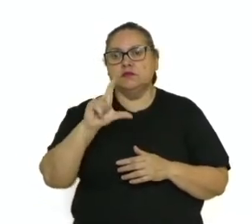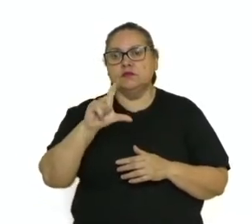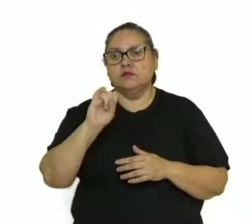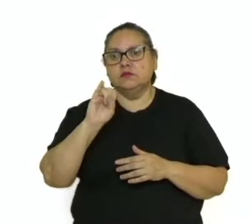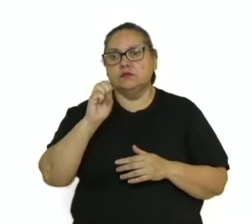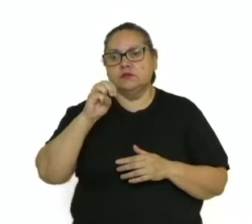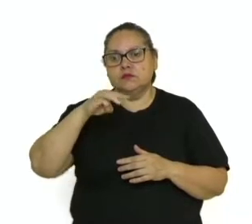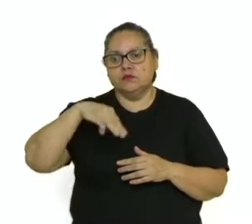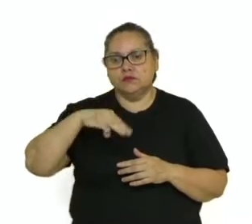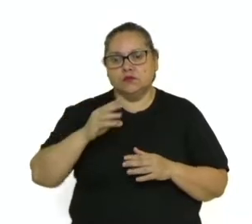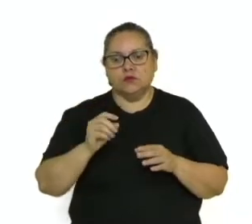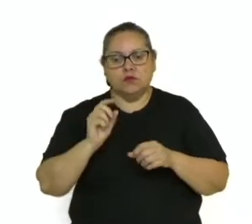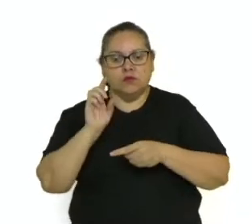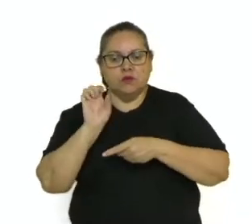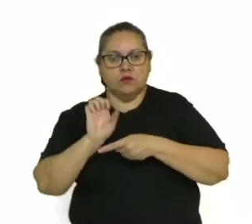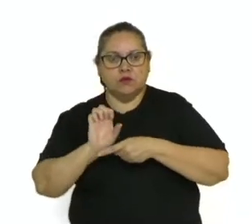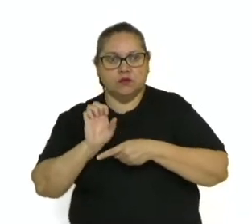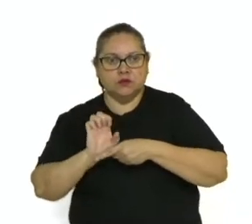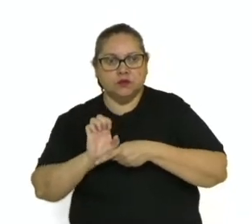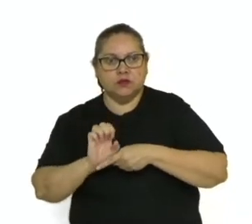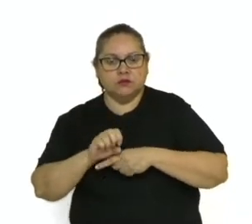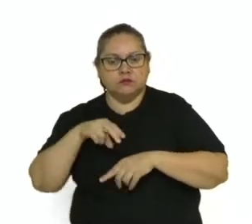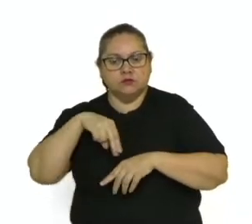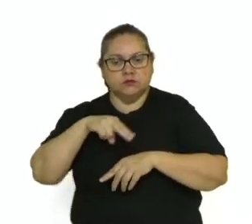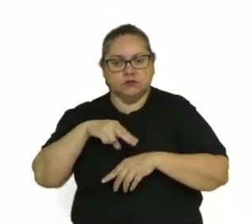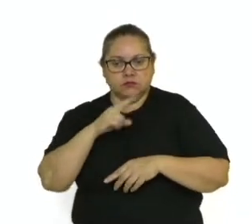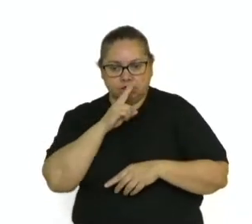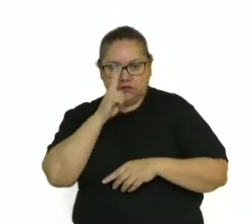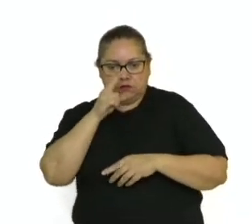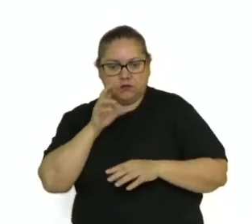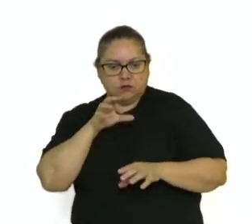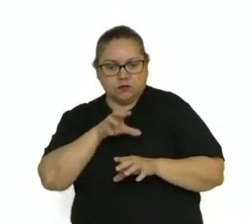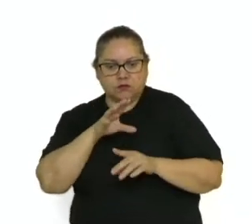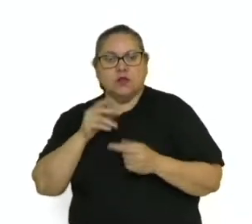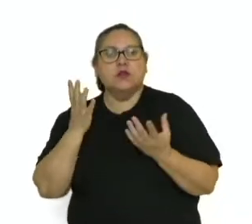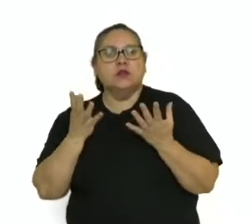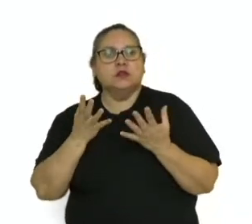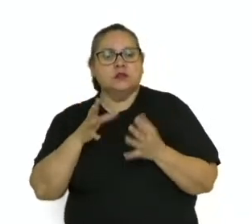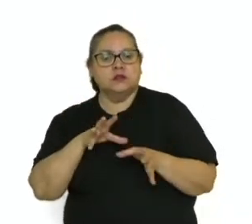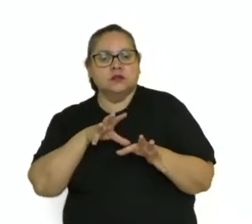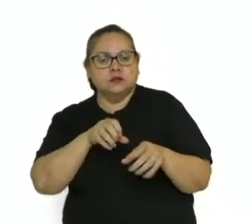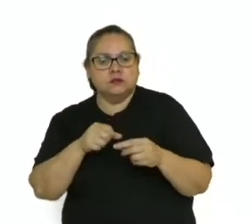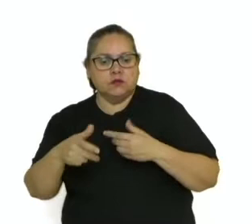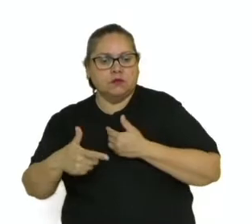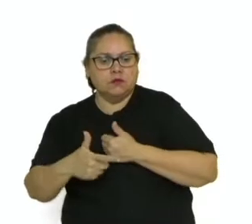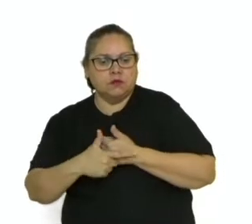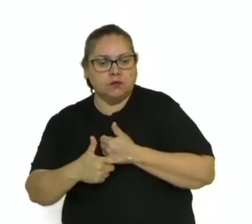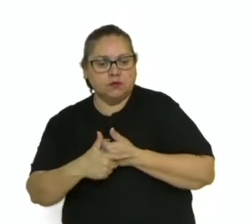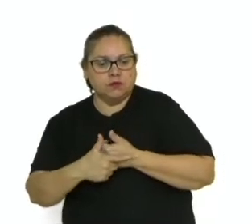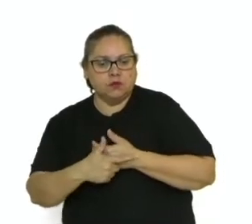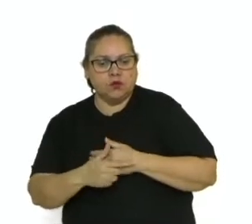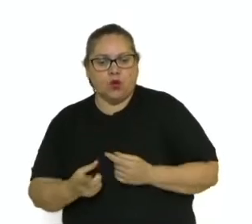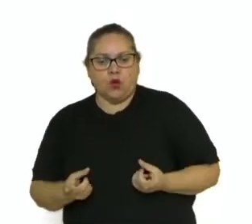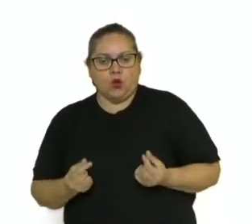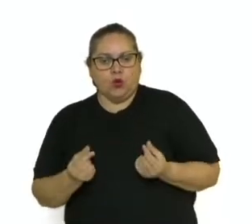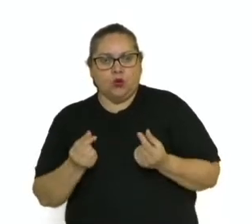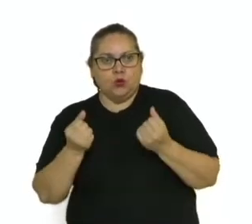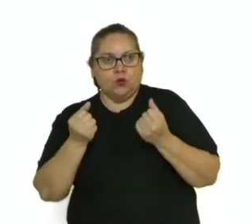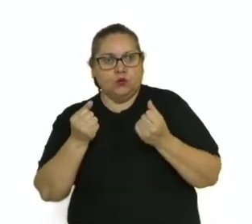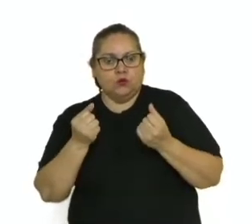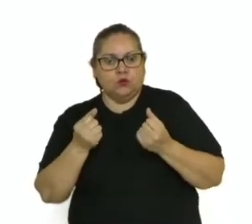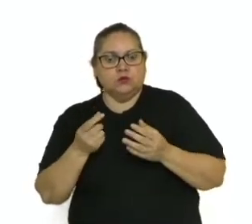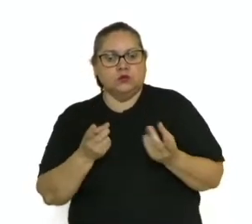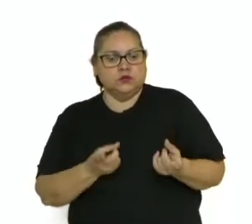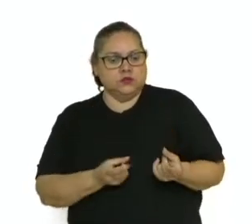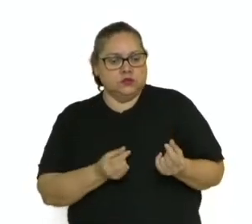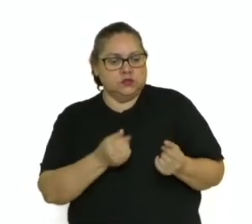estados nacionais, de sua forte intervenção na economia. Seu papel era assegurar a máxima acumulação de lucros por parte da